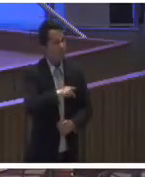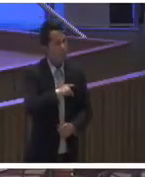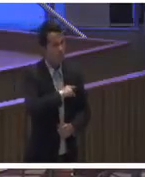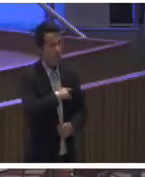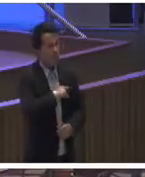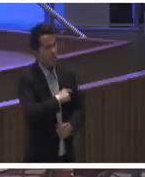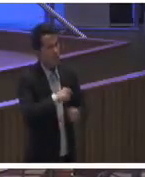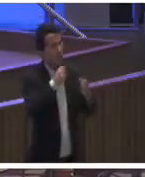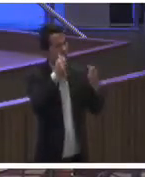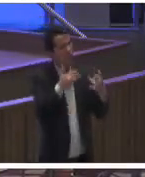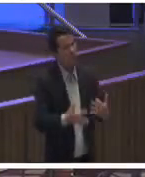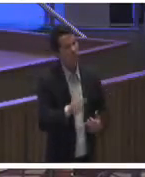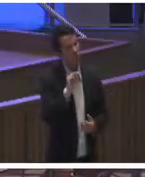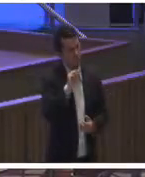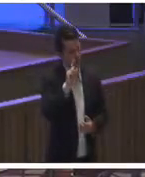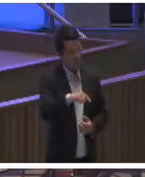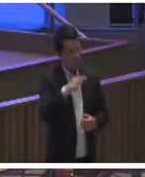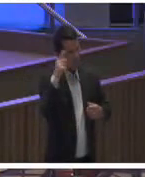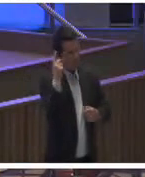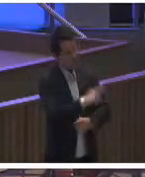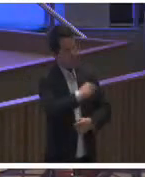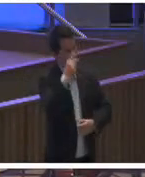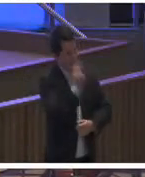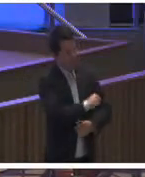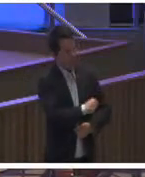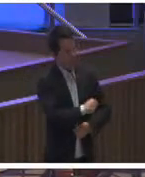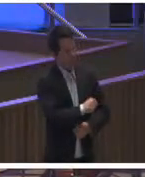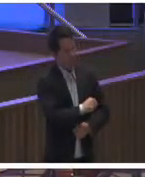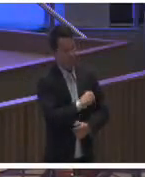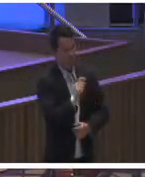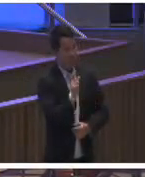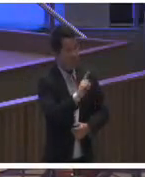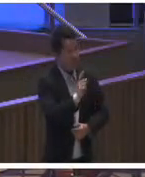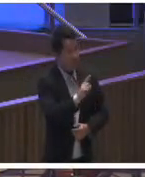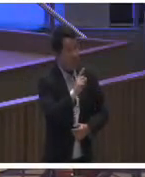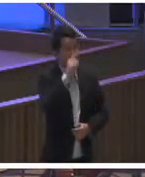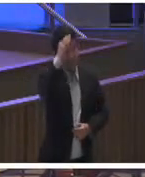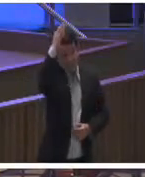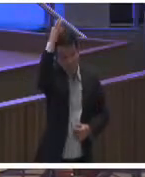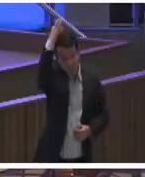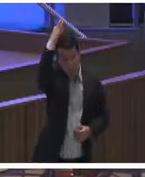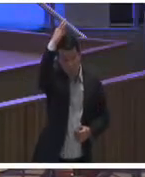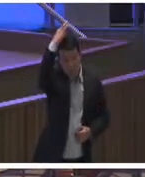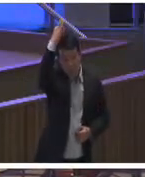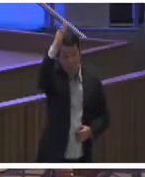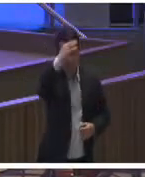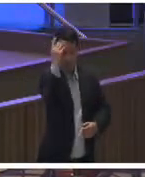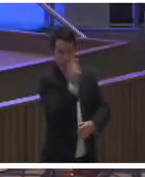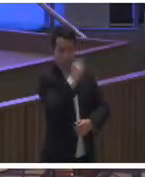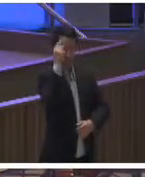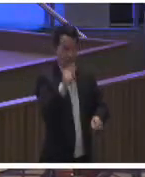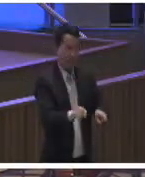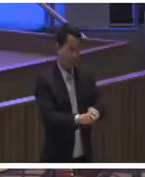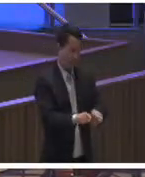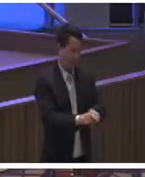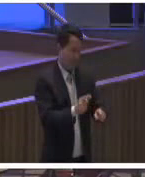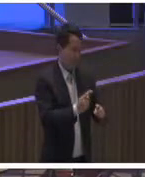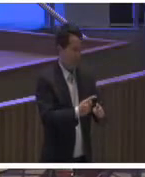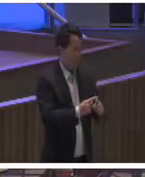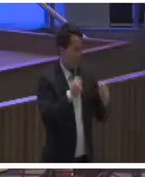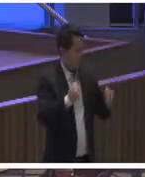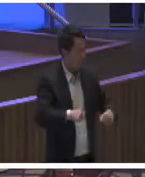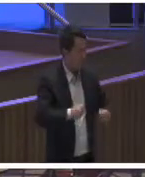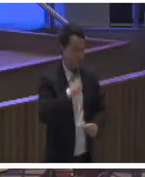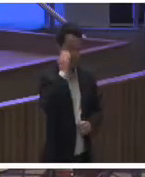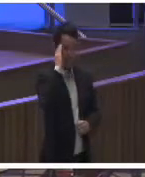espiritual. Eles precisavam entender que a maneira como viviam não somente afetava a